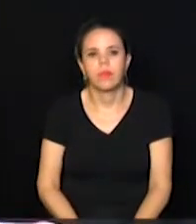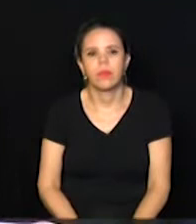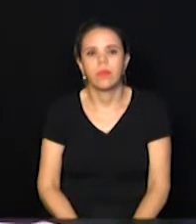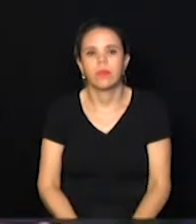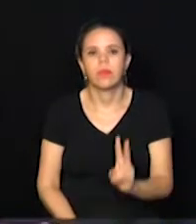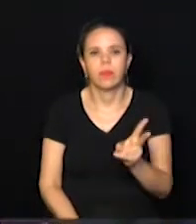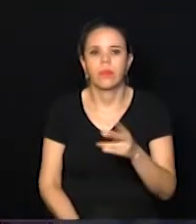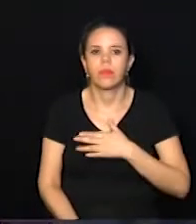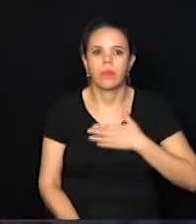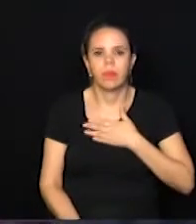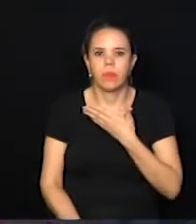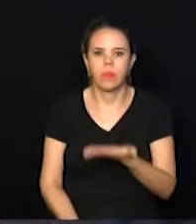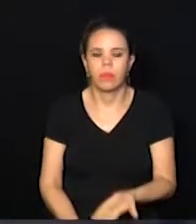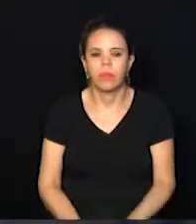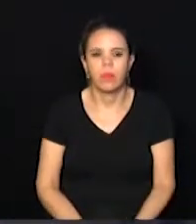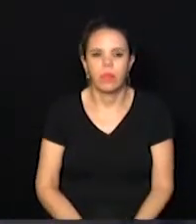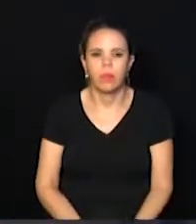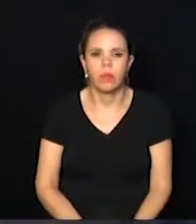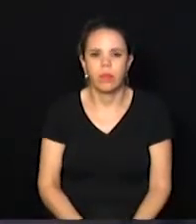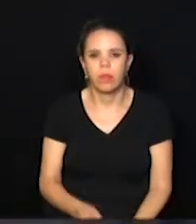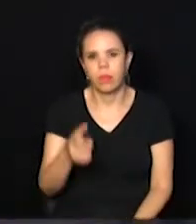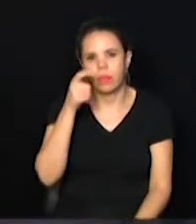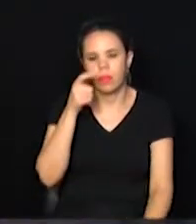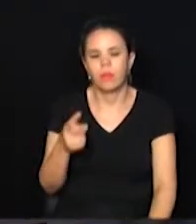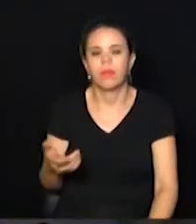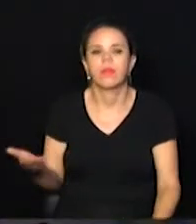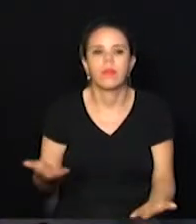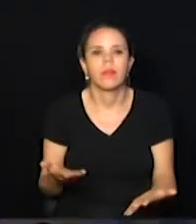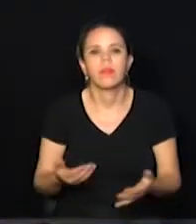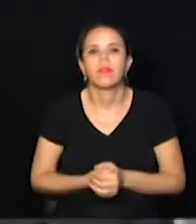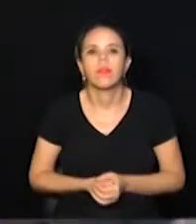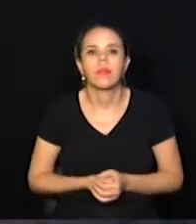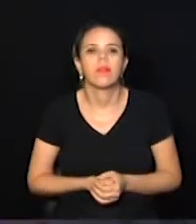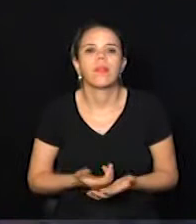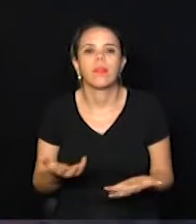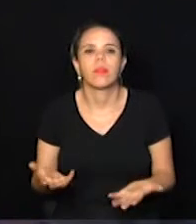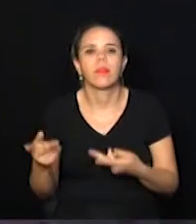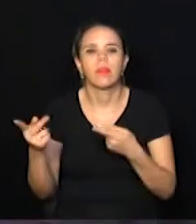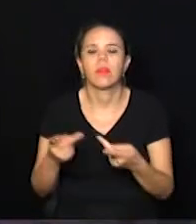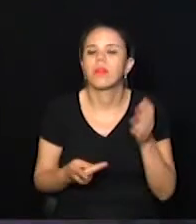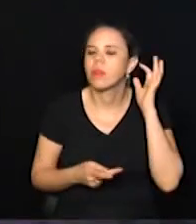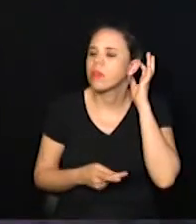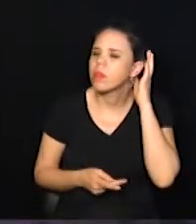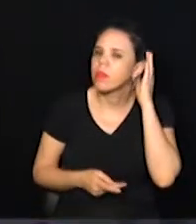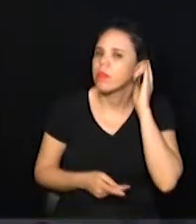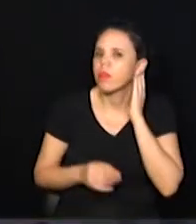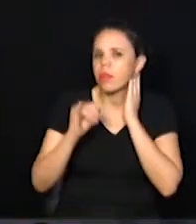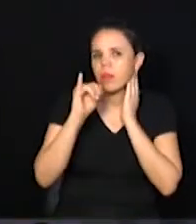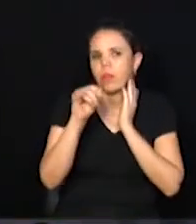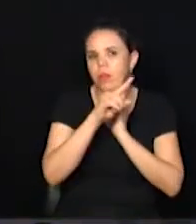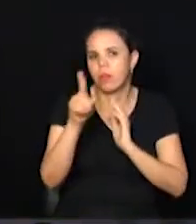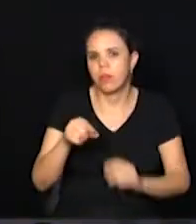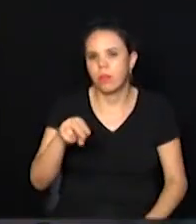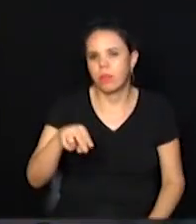um prazer tê-lo conosco e ouvi-lo. E agora, sem mais delongas, quero chamar aqui a Isalene, a